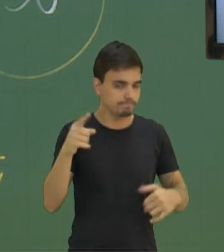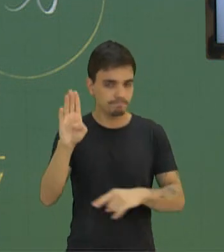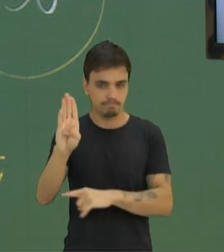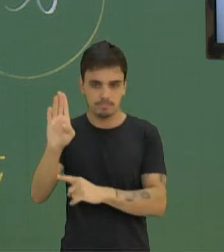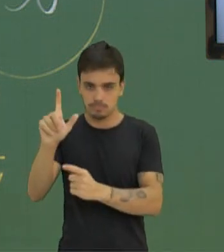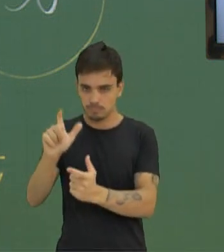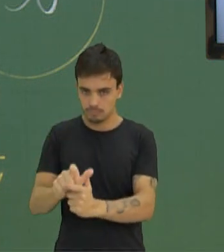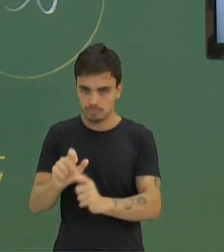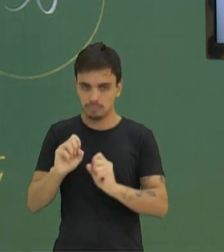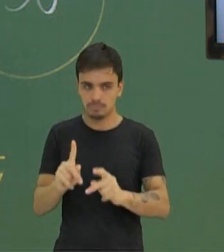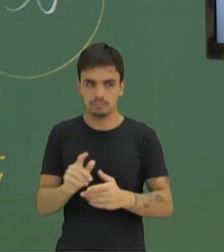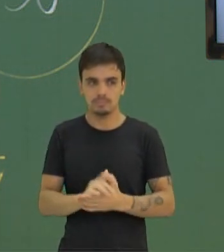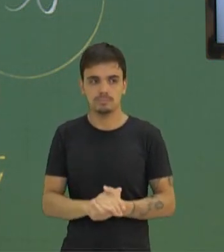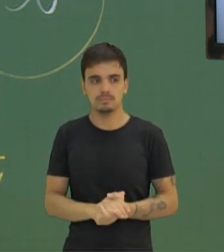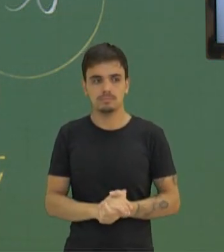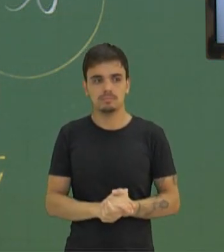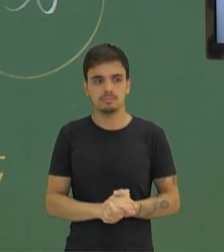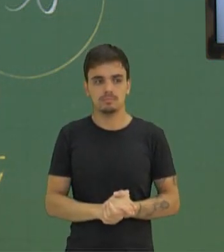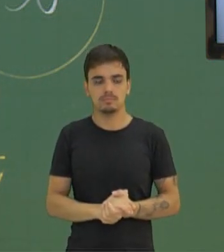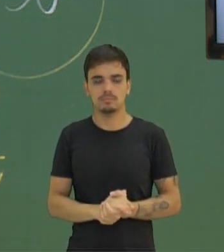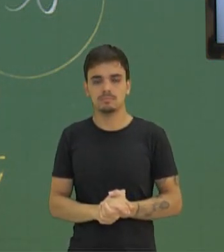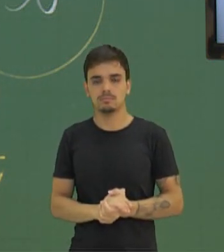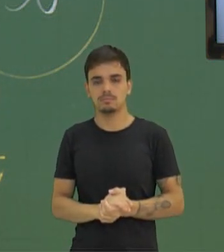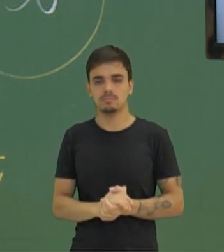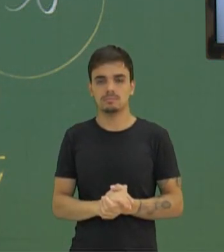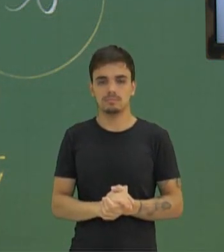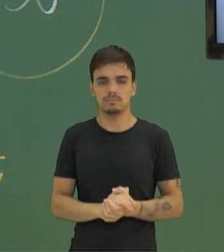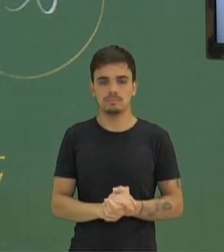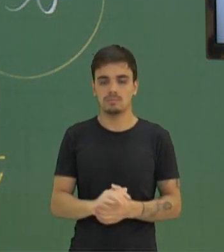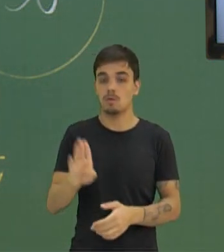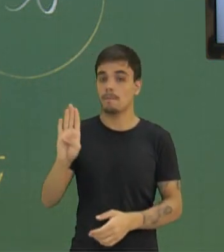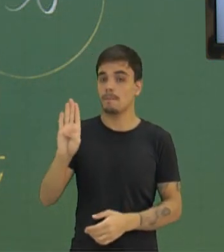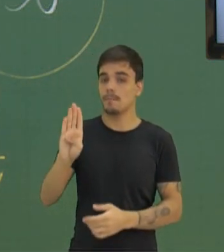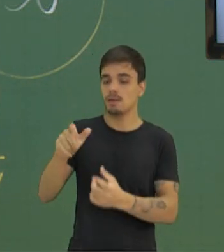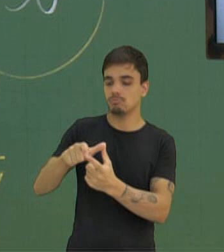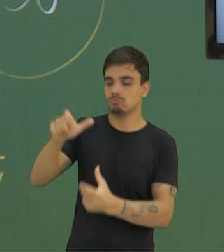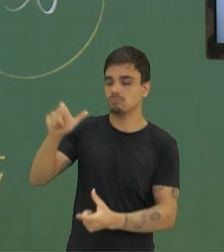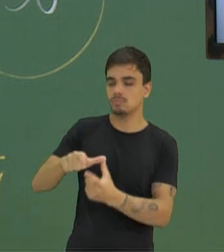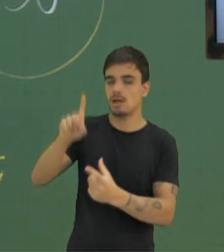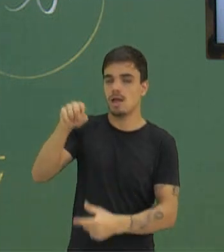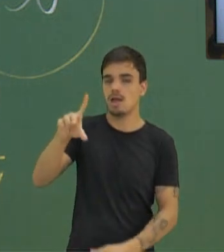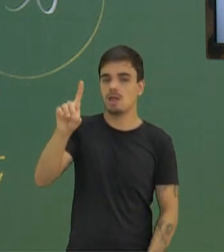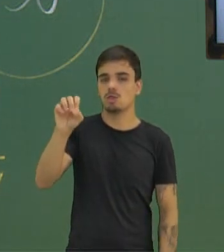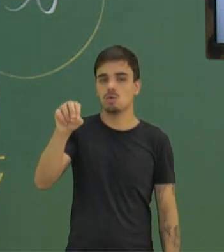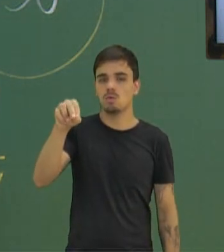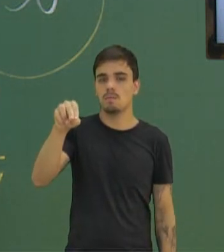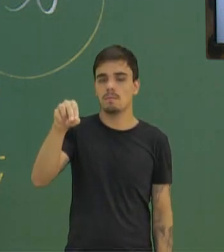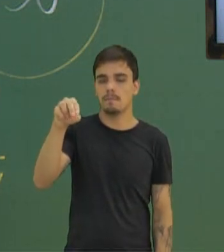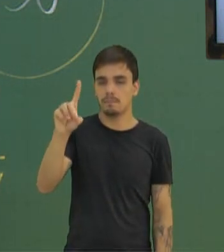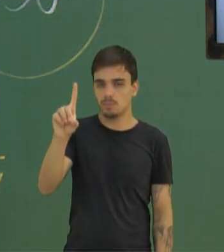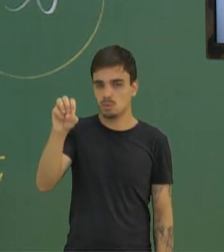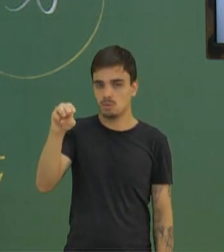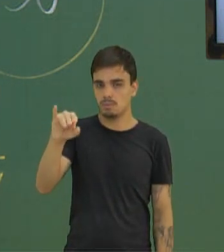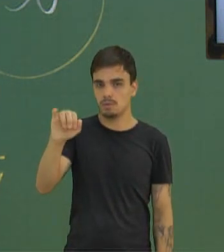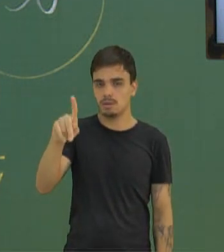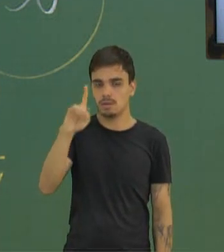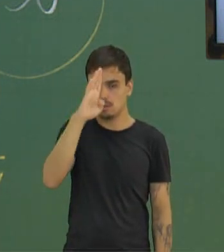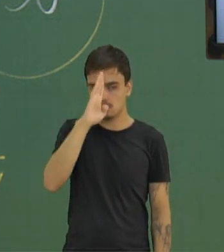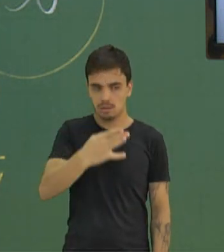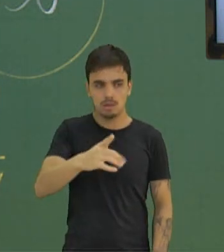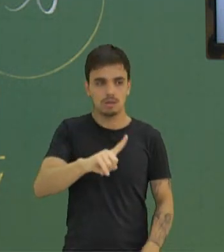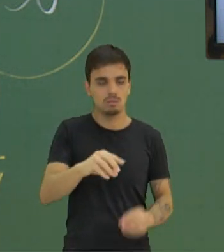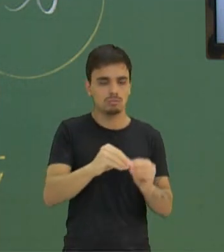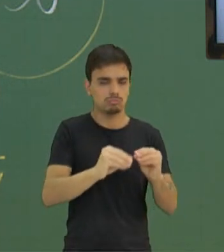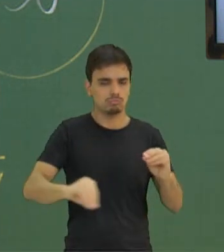beijinho e o gene dominante o gene bezão chama de dominante aquele que é dominado que não vai